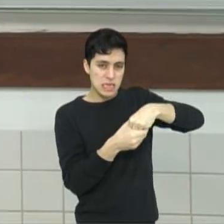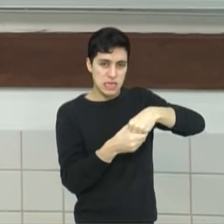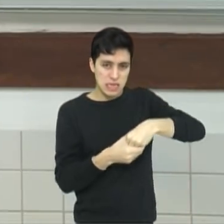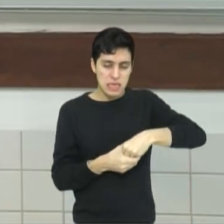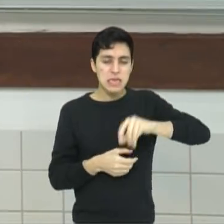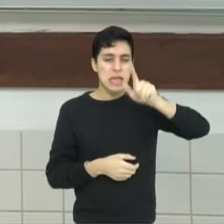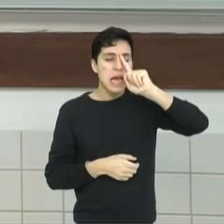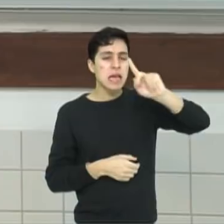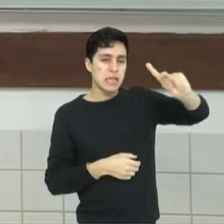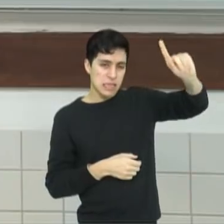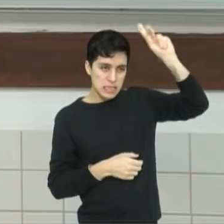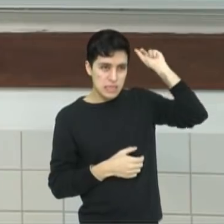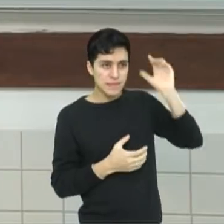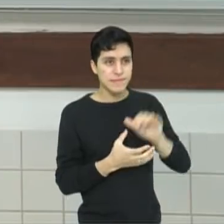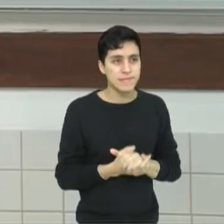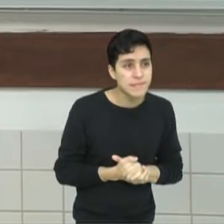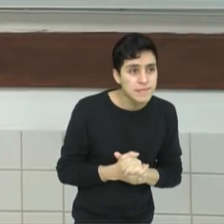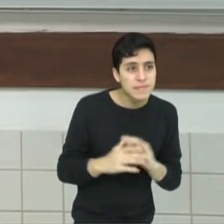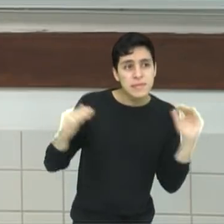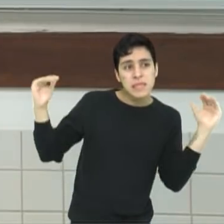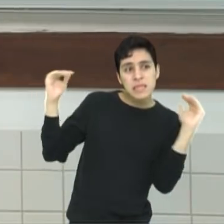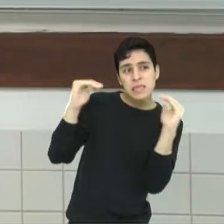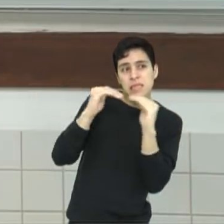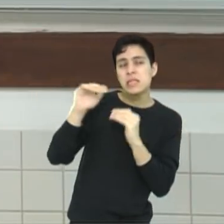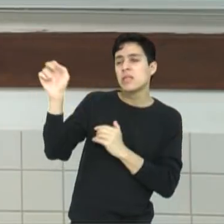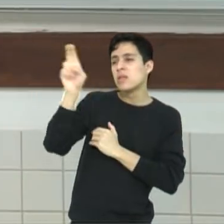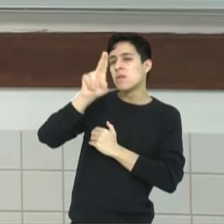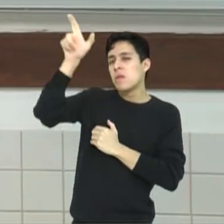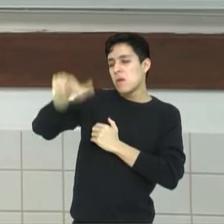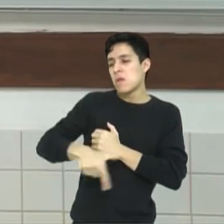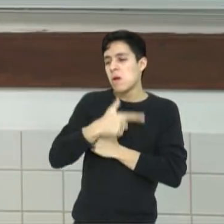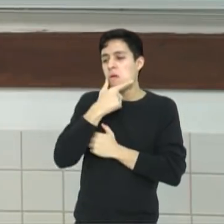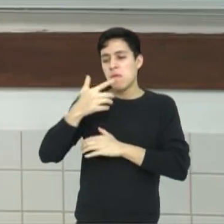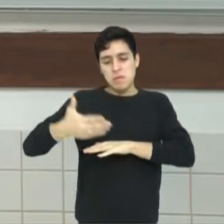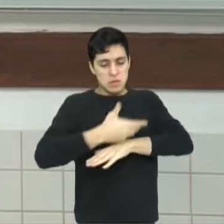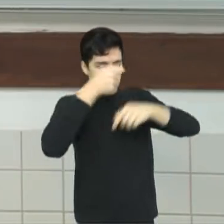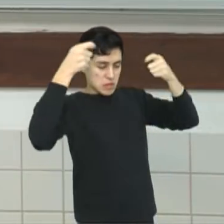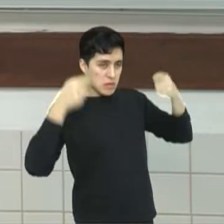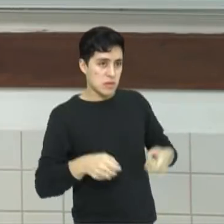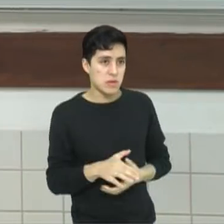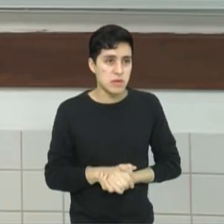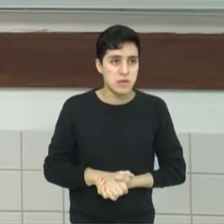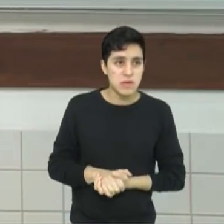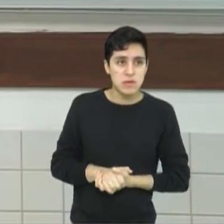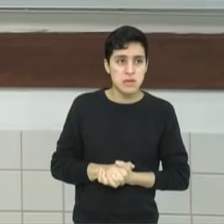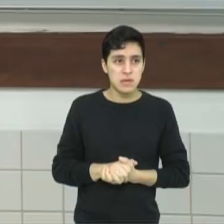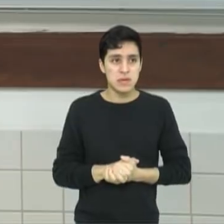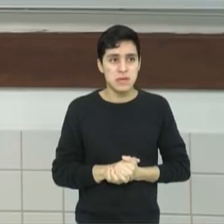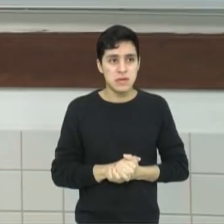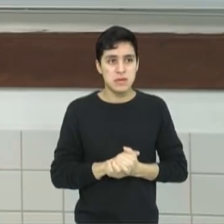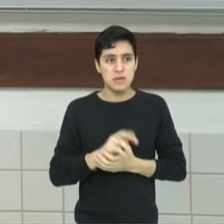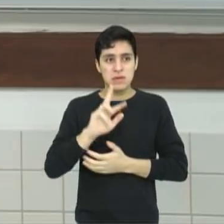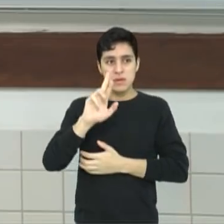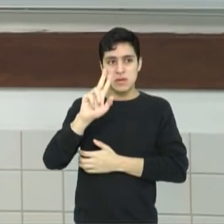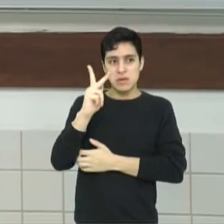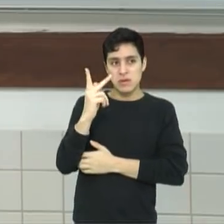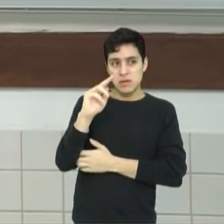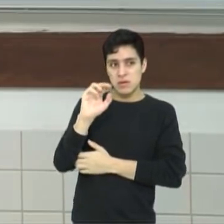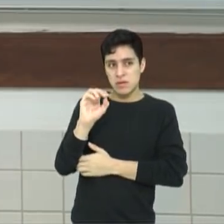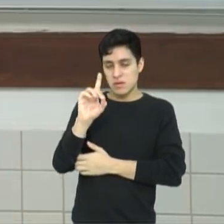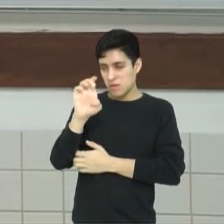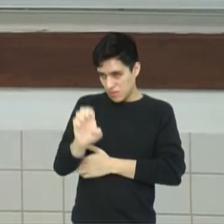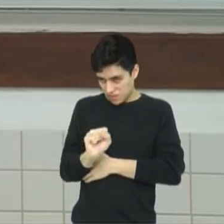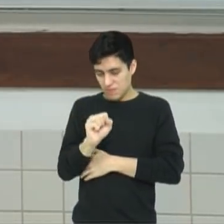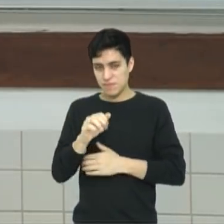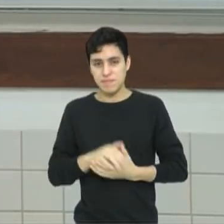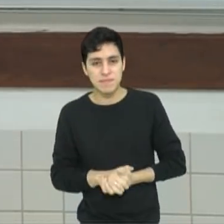da Grécia Antiga, e coincidiu com o nome do colonizador britânico, que era Rhodes, mas com H, e o Rhodes é o nome da cidade. Só que